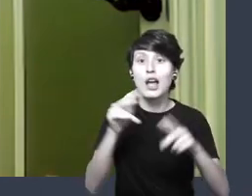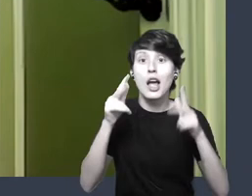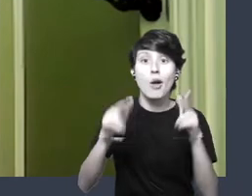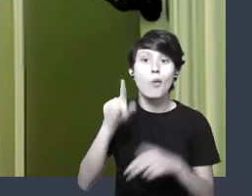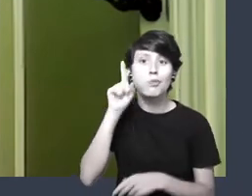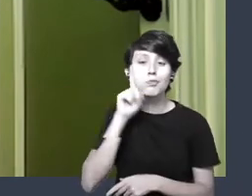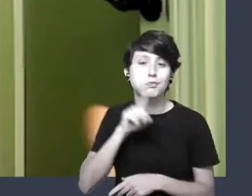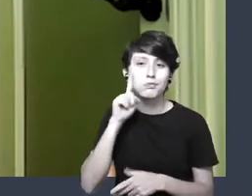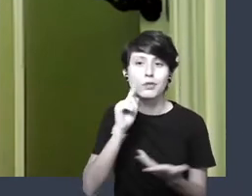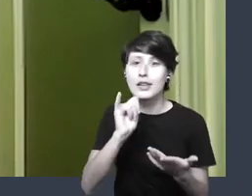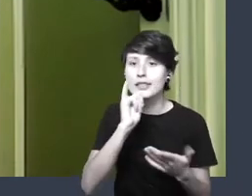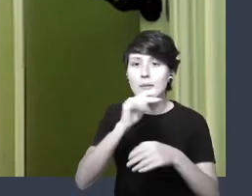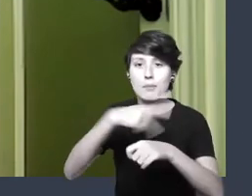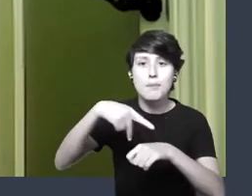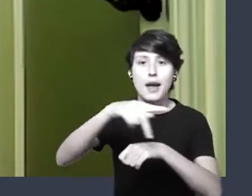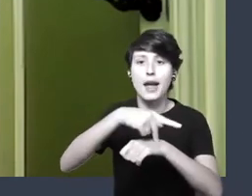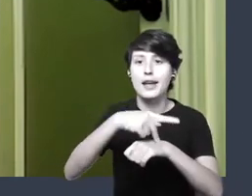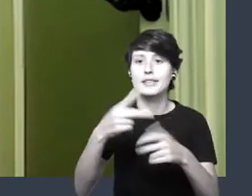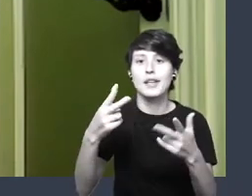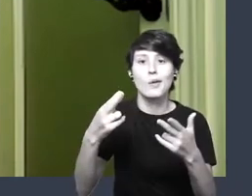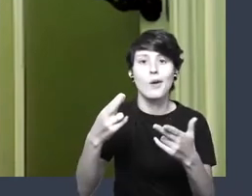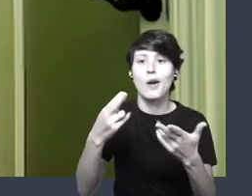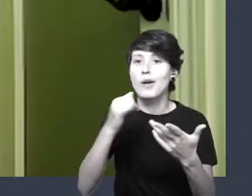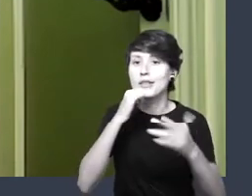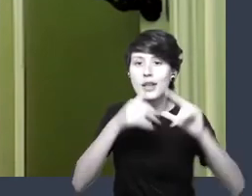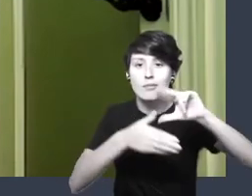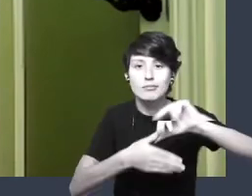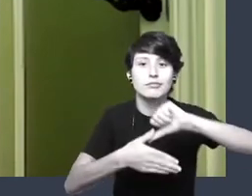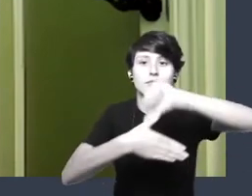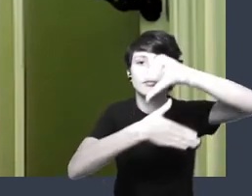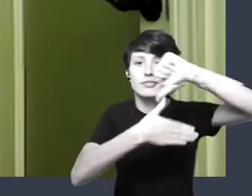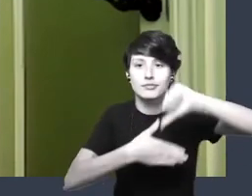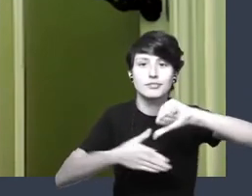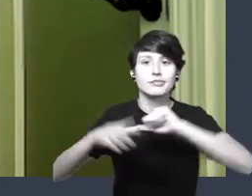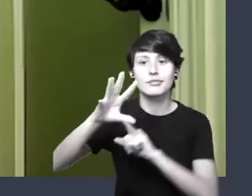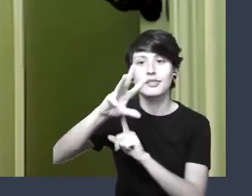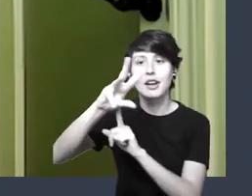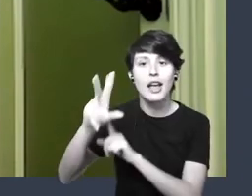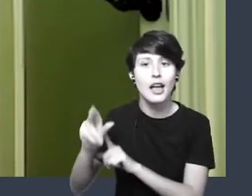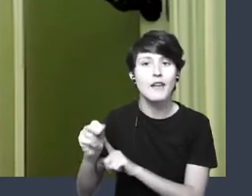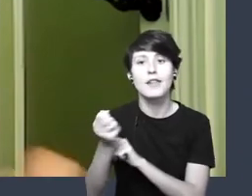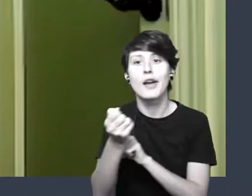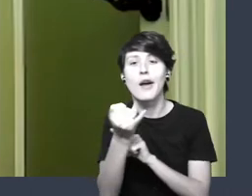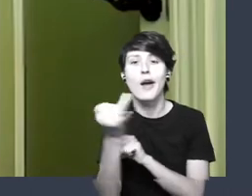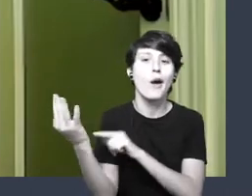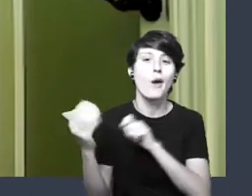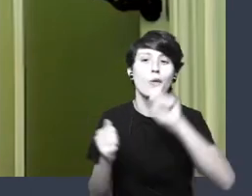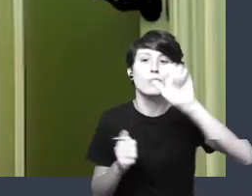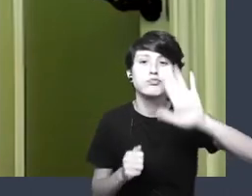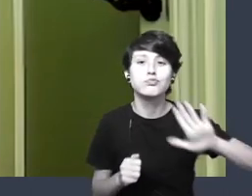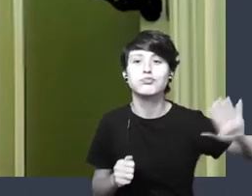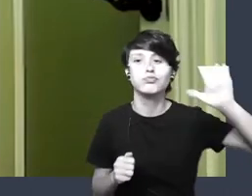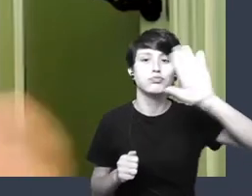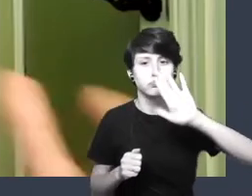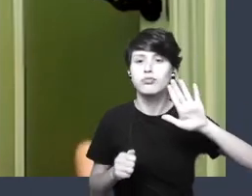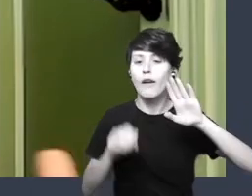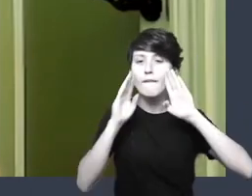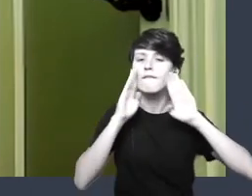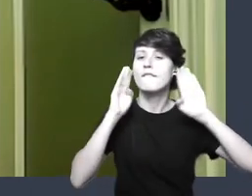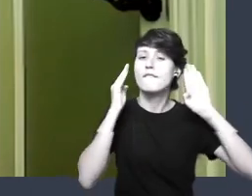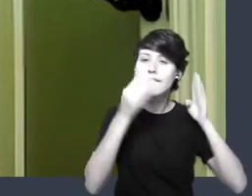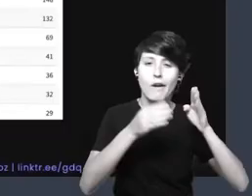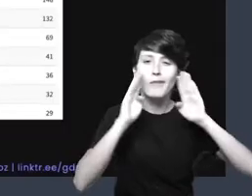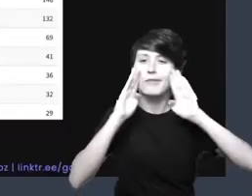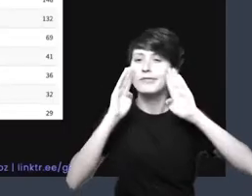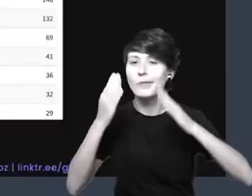como regiões como a América Latina, a África, alguns países da Ásia, sempre foram focos, né, dessa